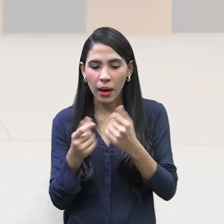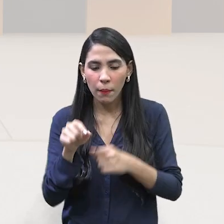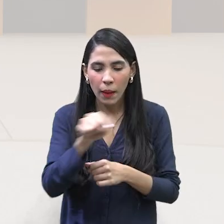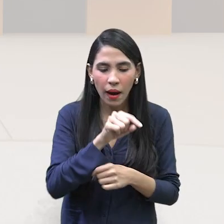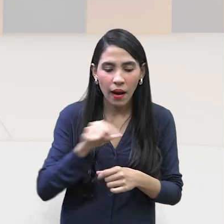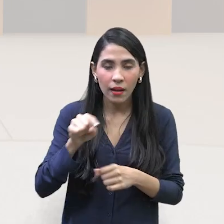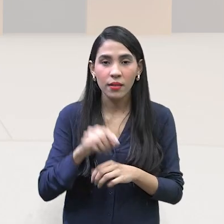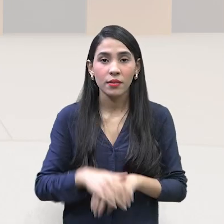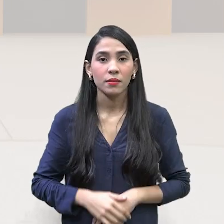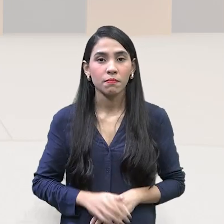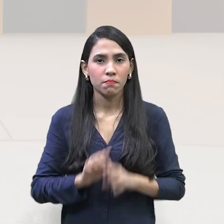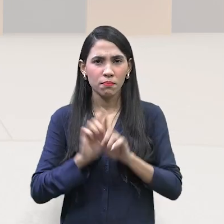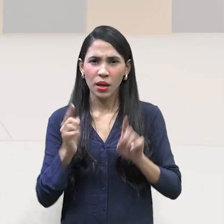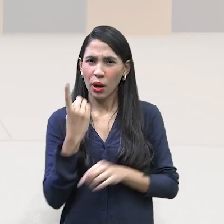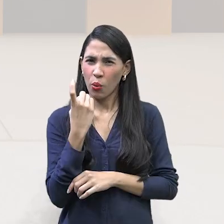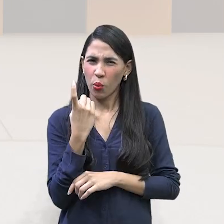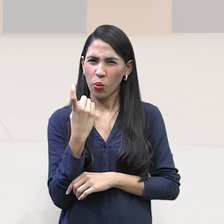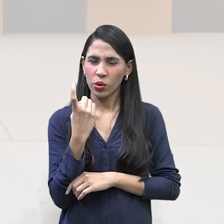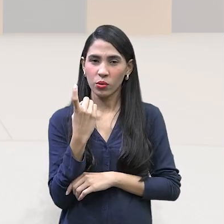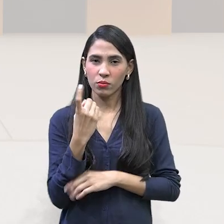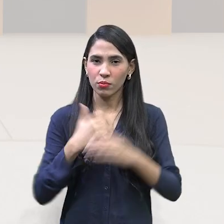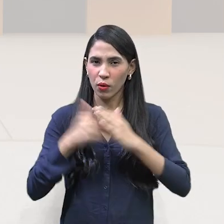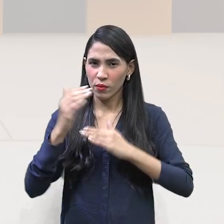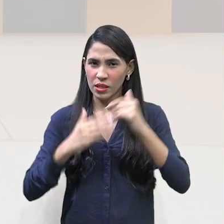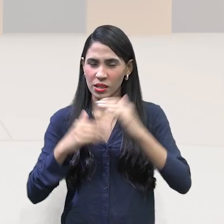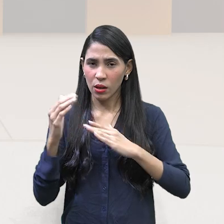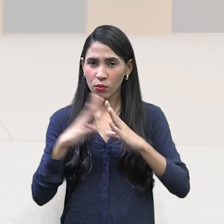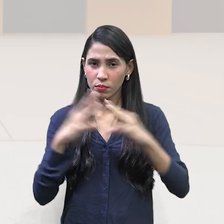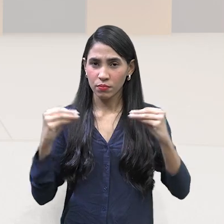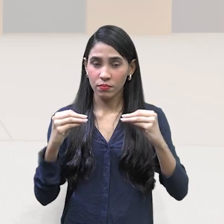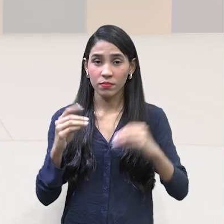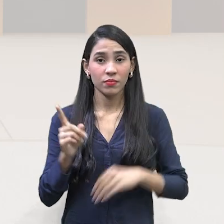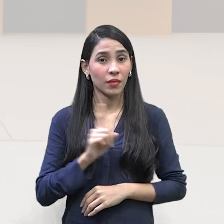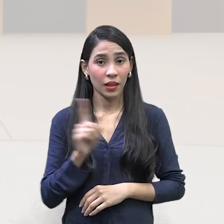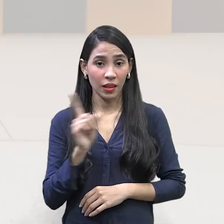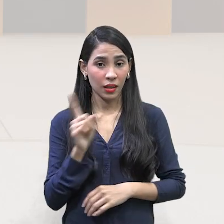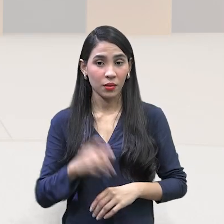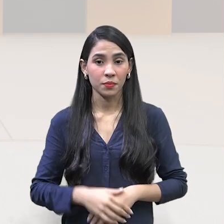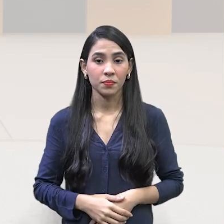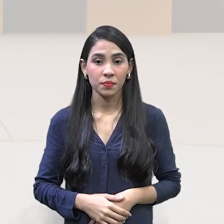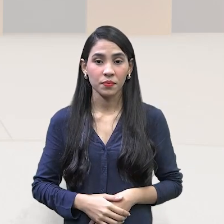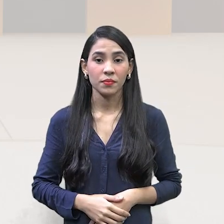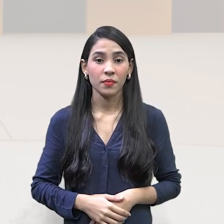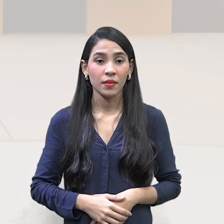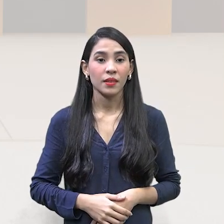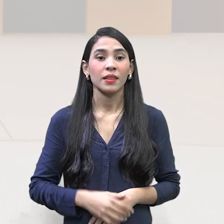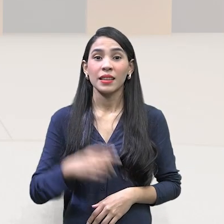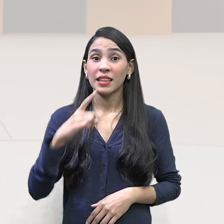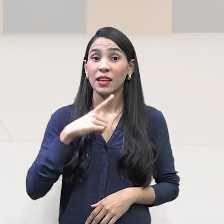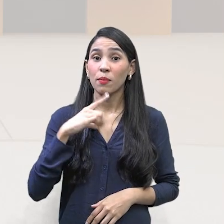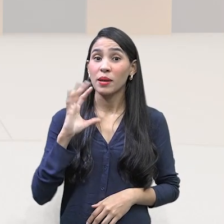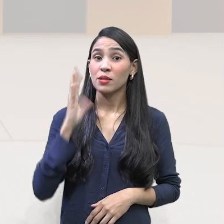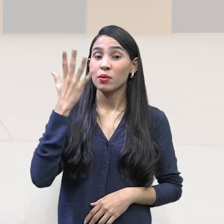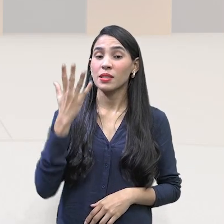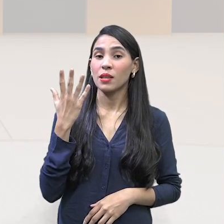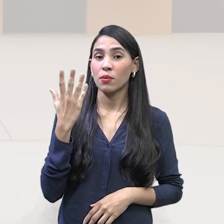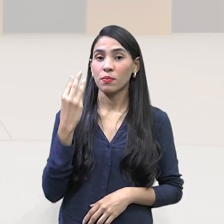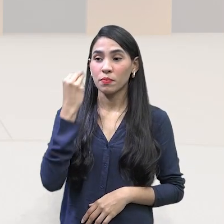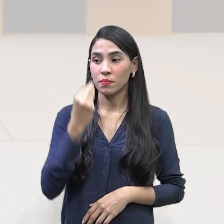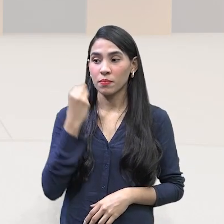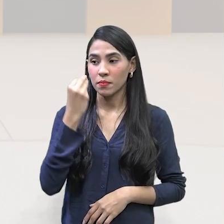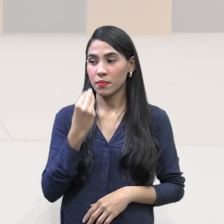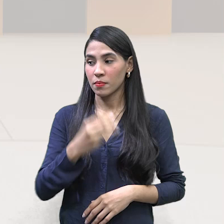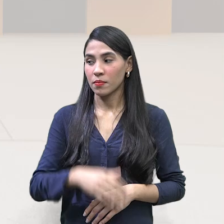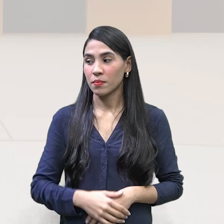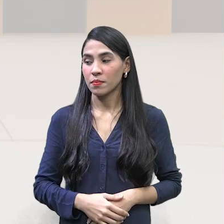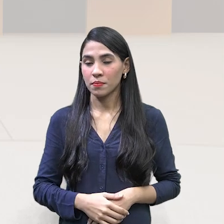pelo chão. Mas será que era a única... Não é a era única profissão, professor? Não era a única, mas, professor, me fez lembrar aqui uma situação. Falando disso, a minha avó